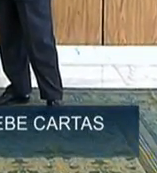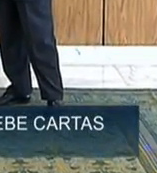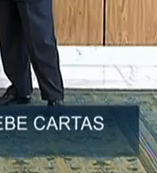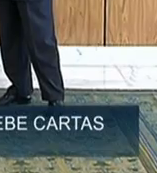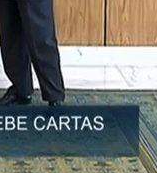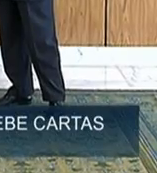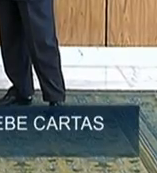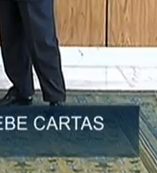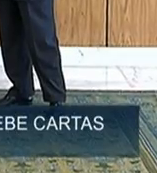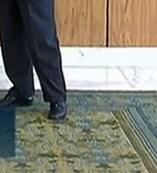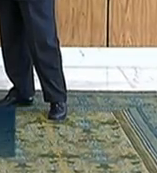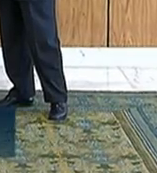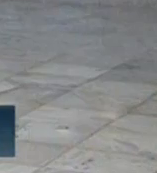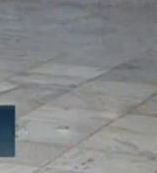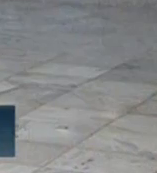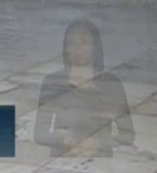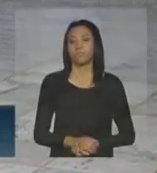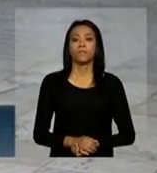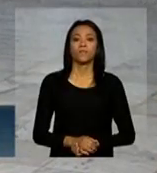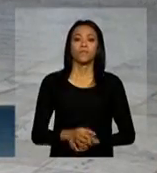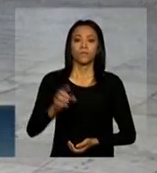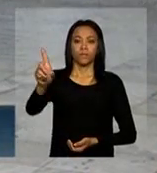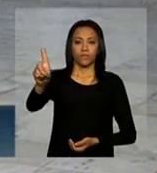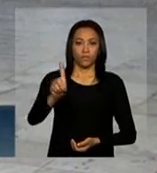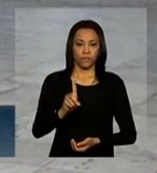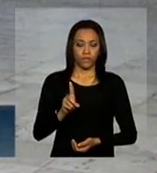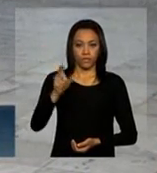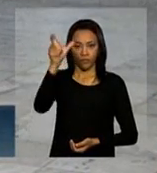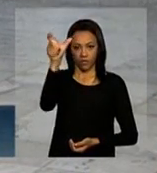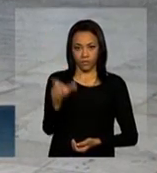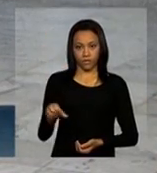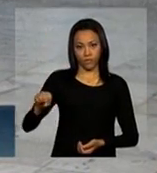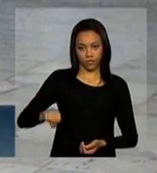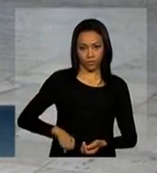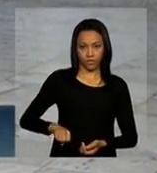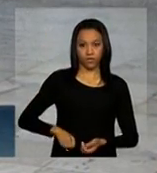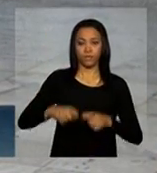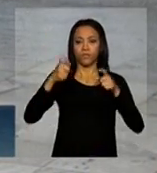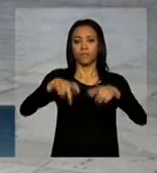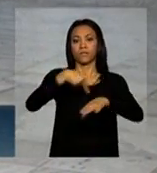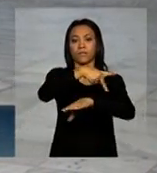O embaixador do Estado do Kuwait, Ayada Al-Saidi.